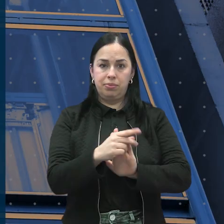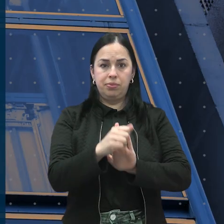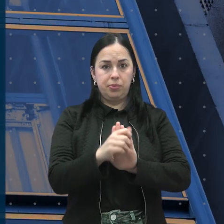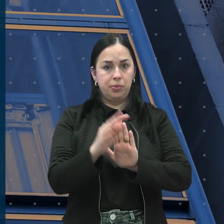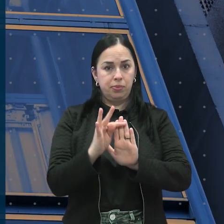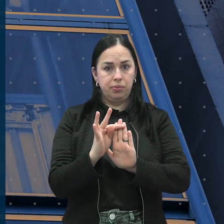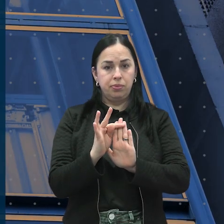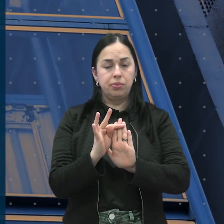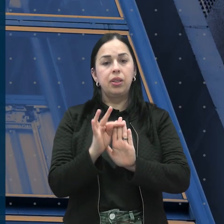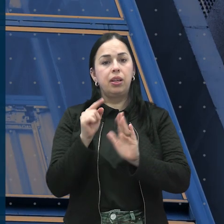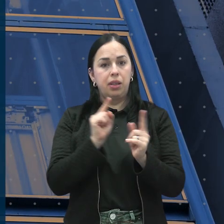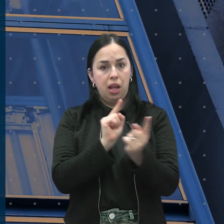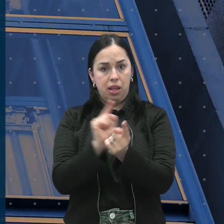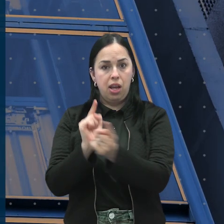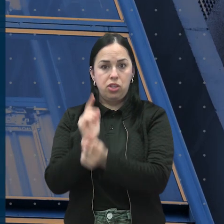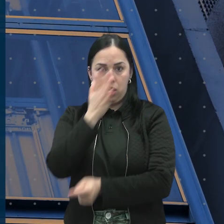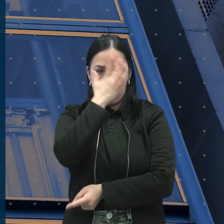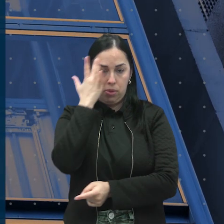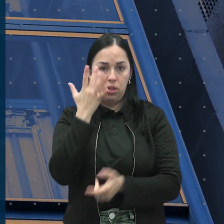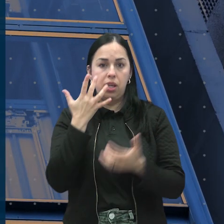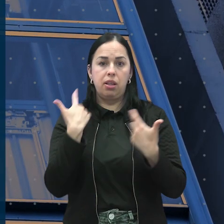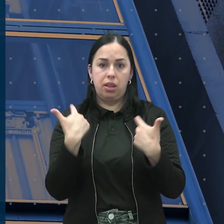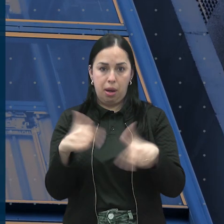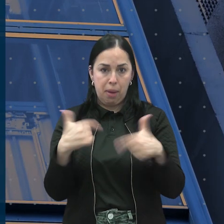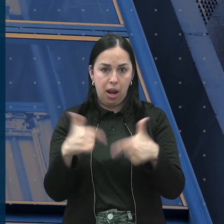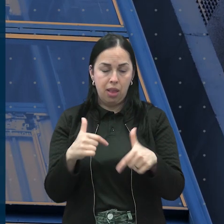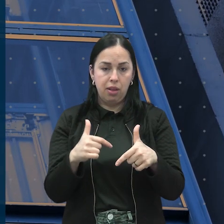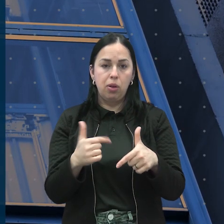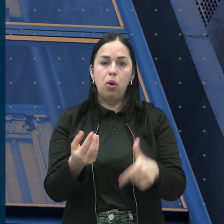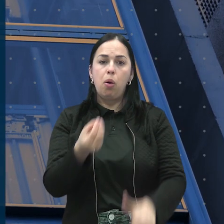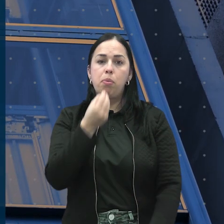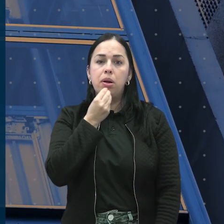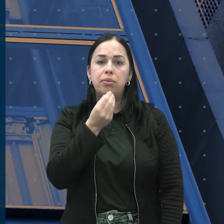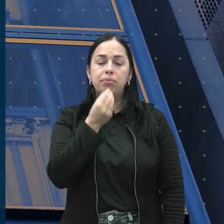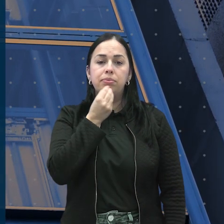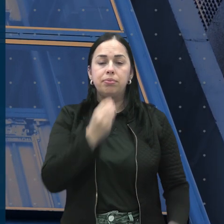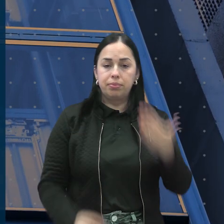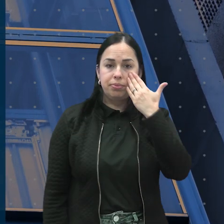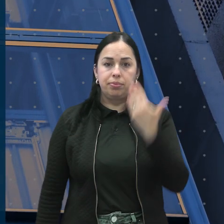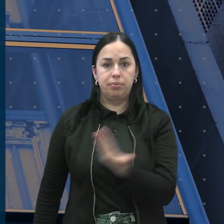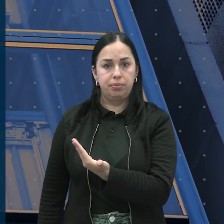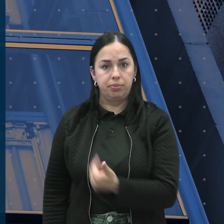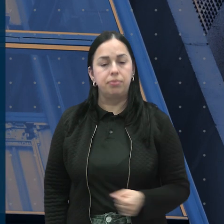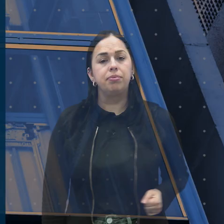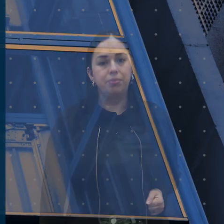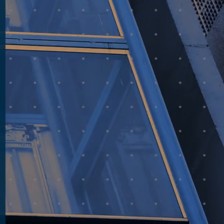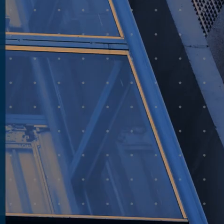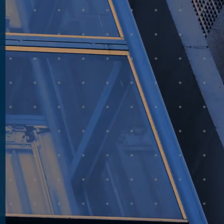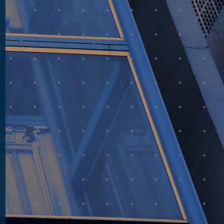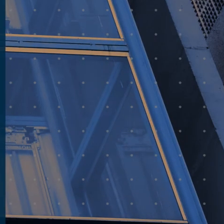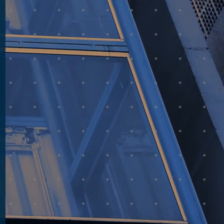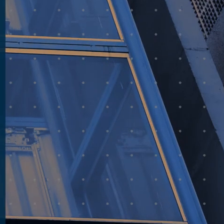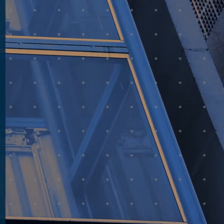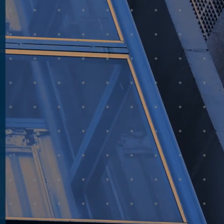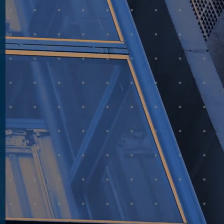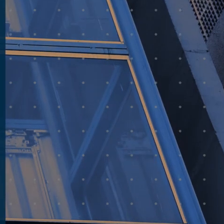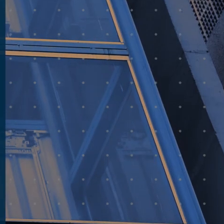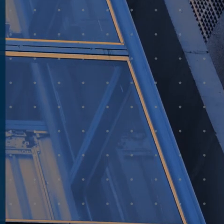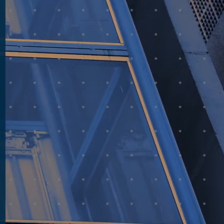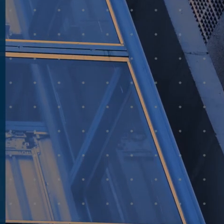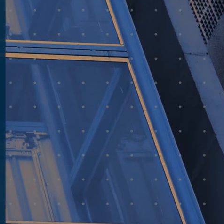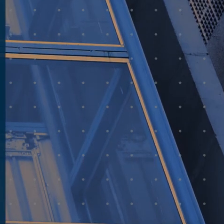O PAT, o Posto de Atendimento ao Trabalhador de São José dos Campos, tem oportunidade de emprego para